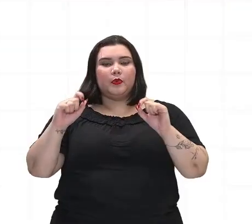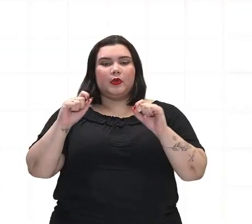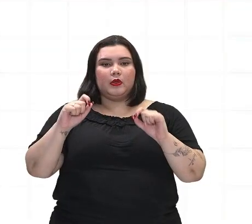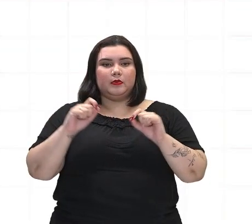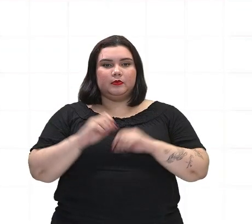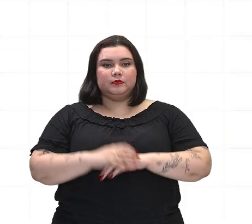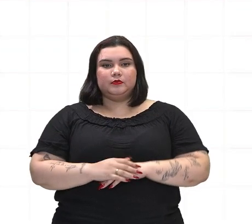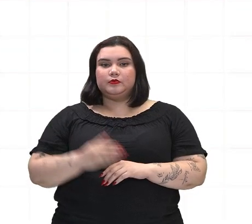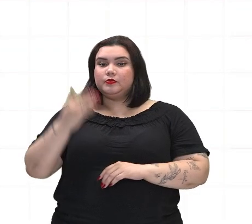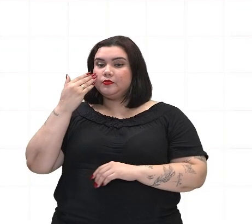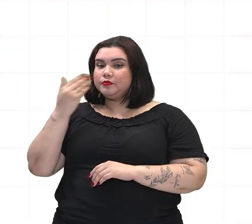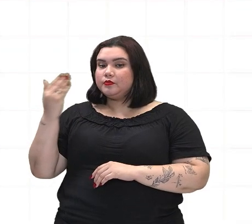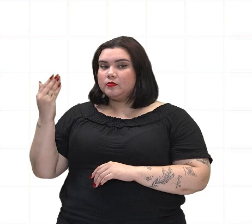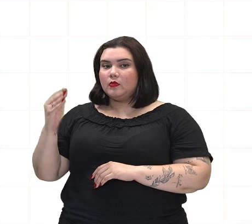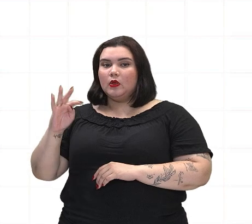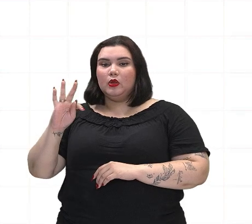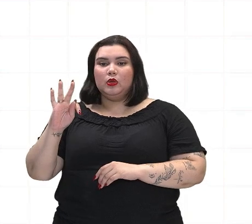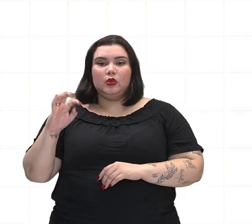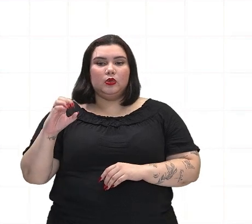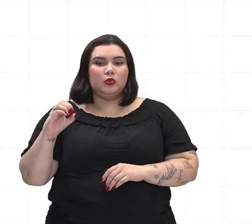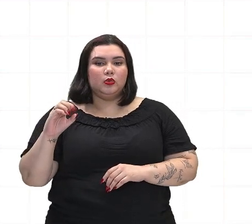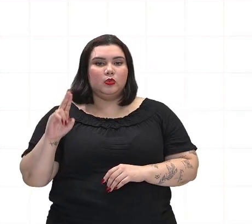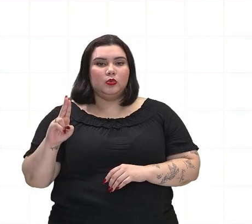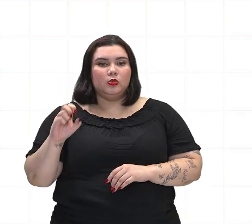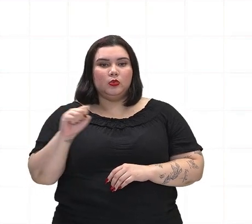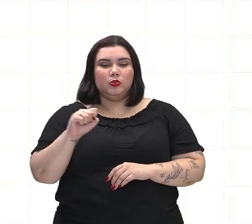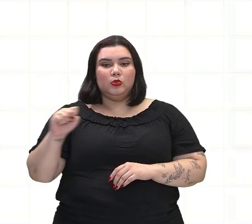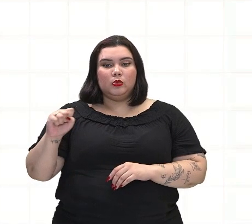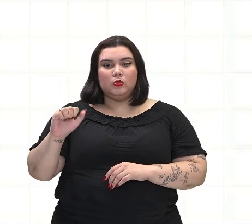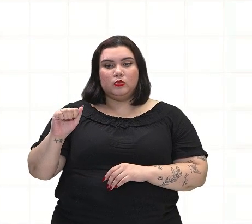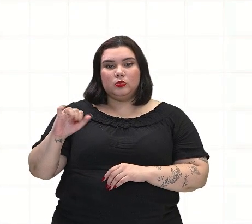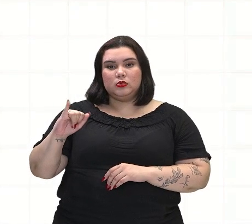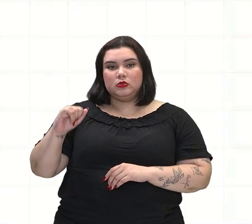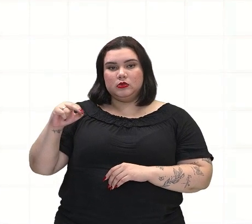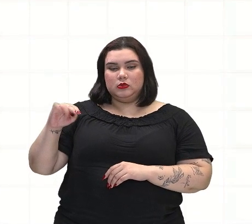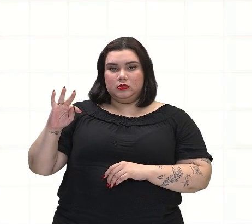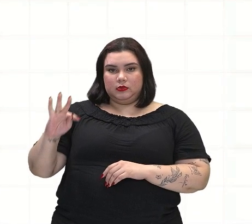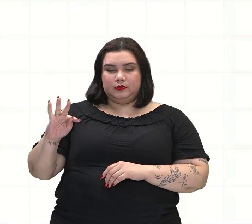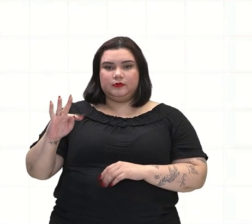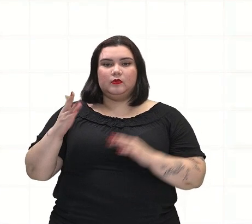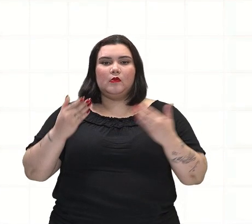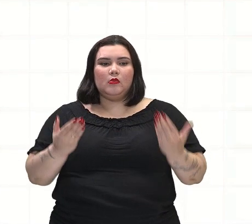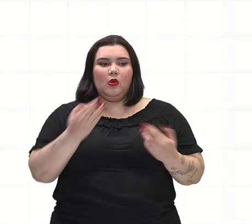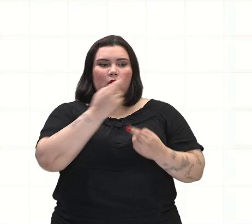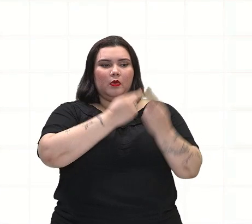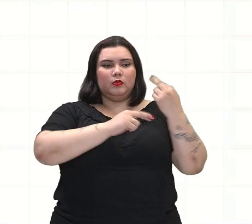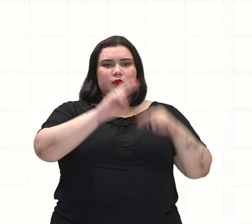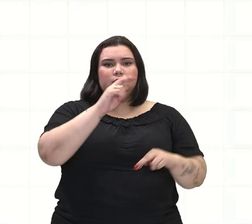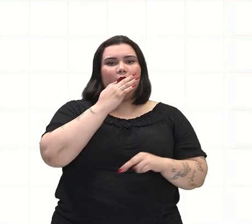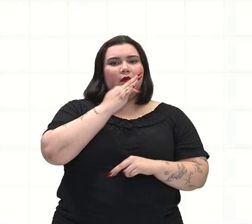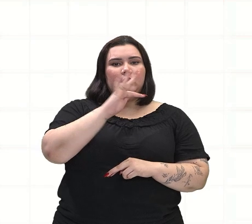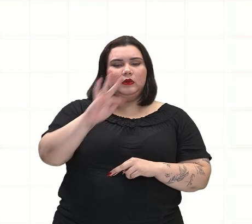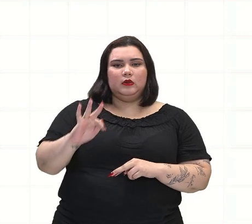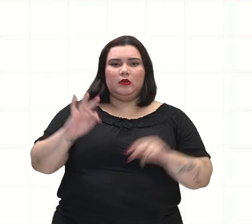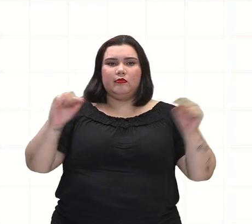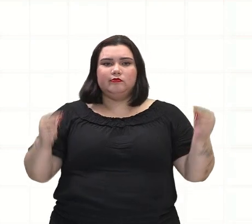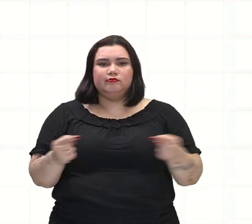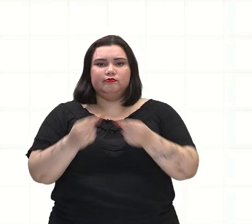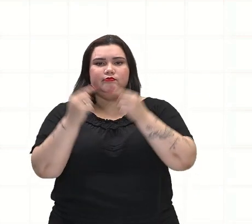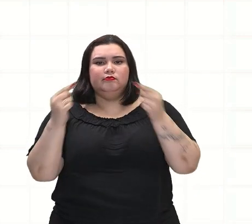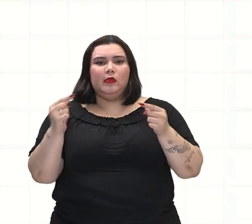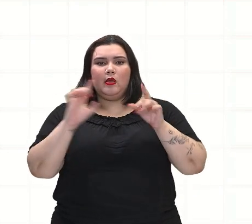lá. Toussaint, a Revolução Francesa e seus ideais justamente de